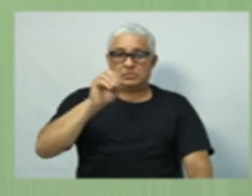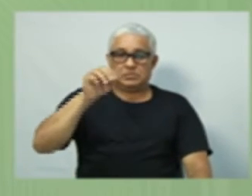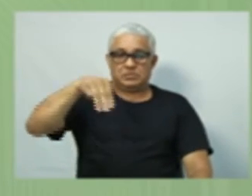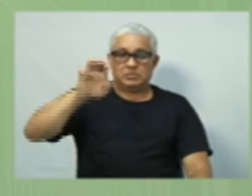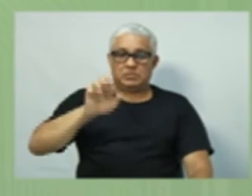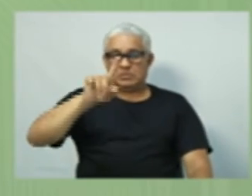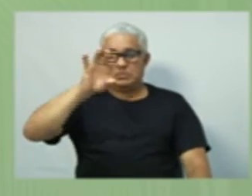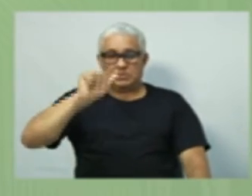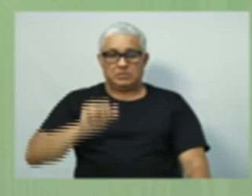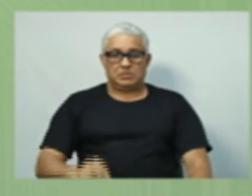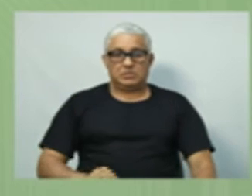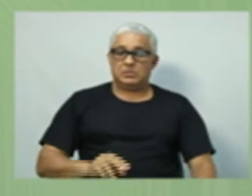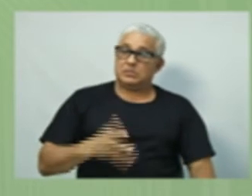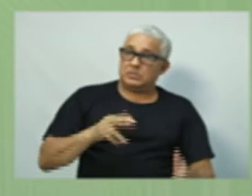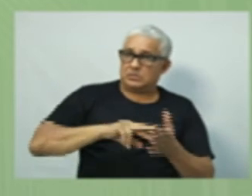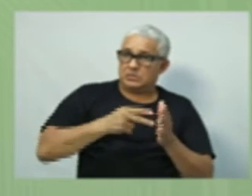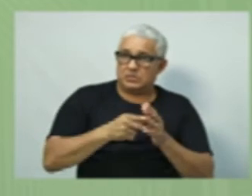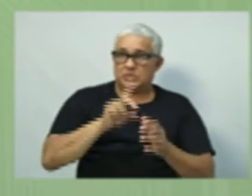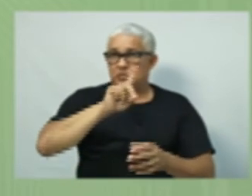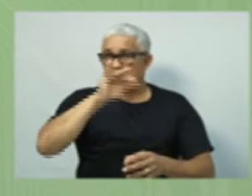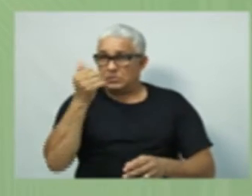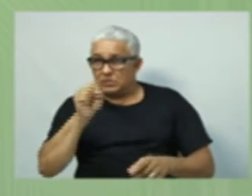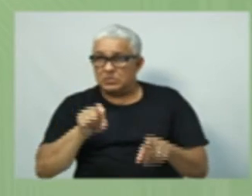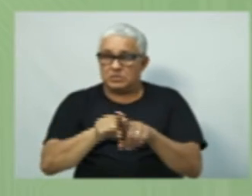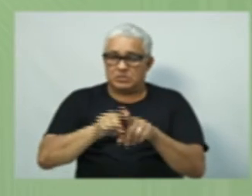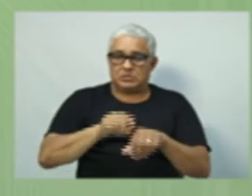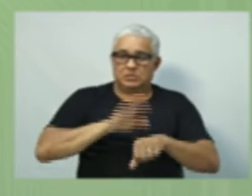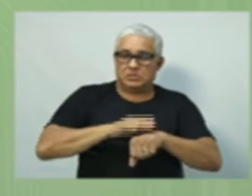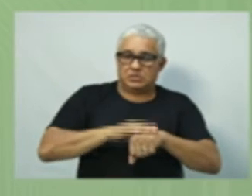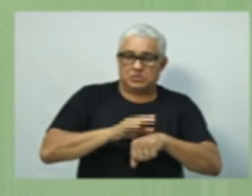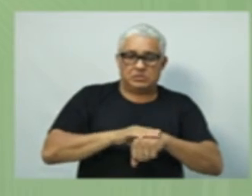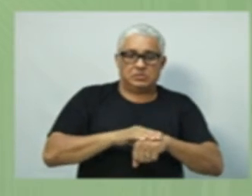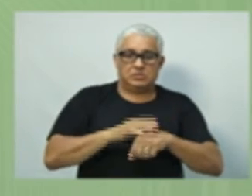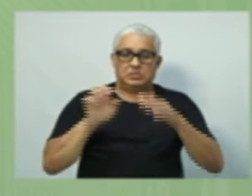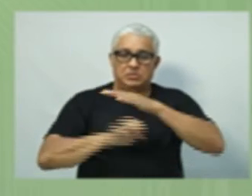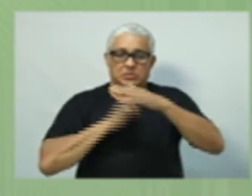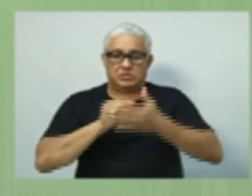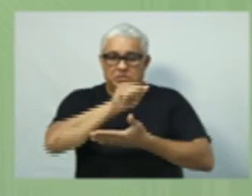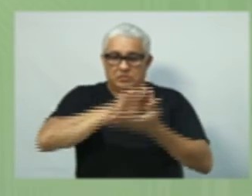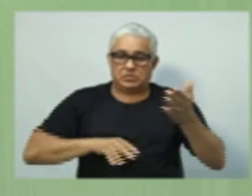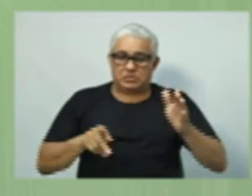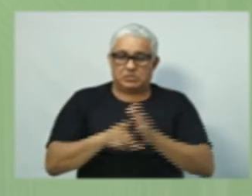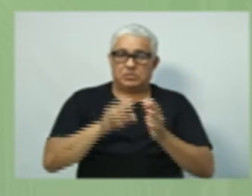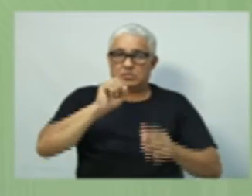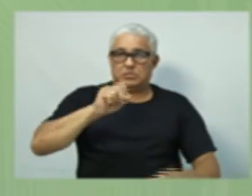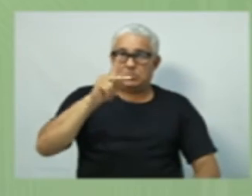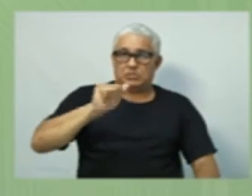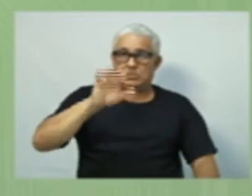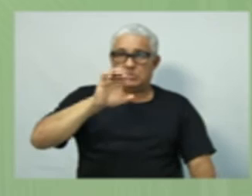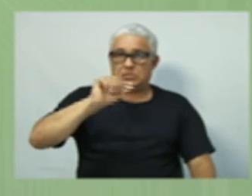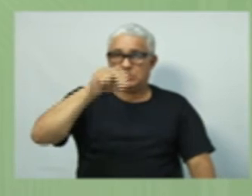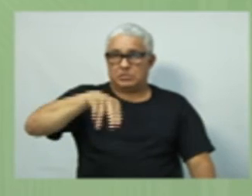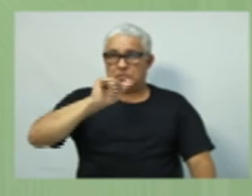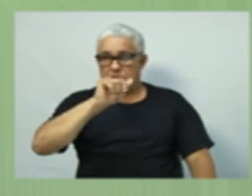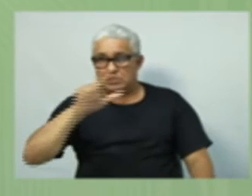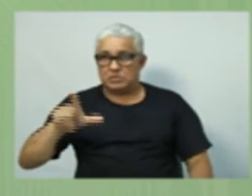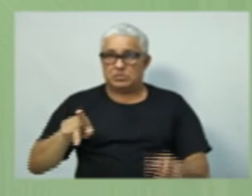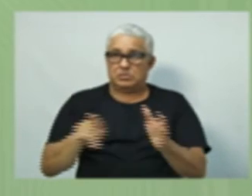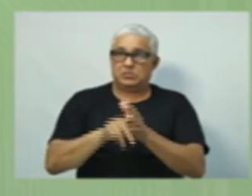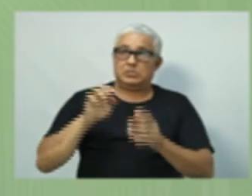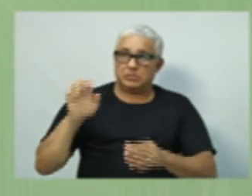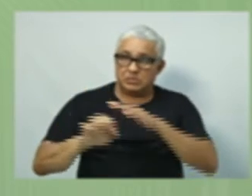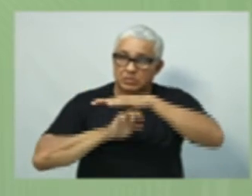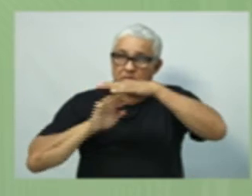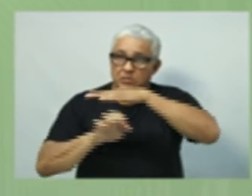em dias dos prazos e atividades operacionais da empresa ok e é uma estimativa somente não é